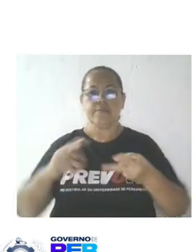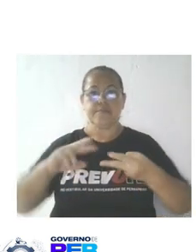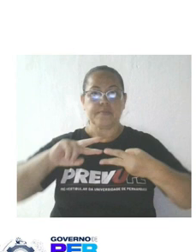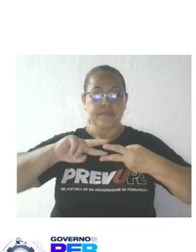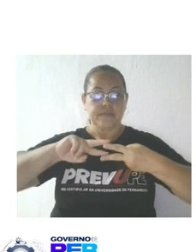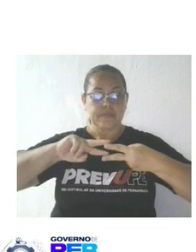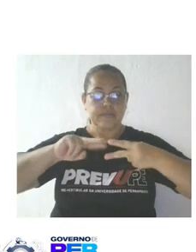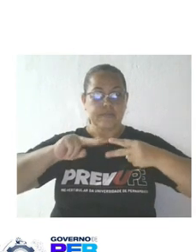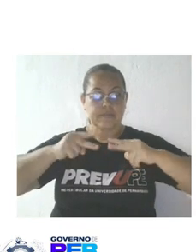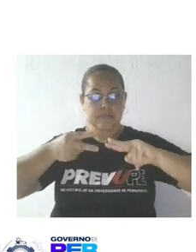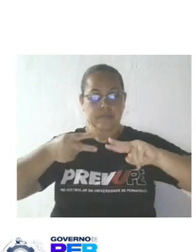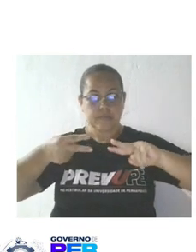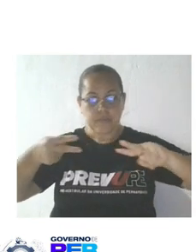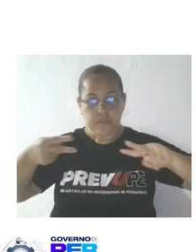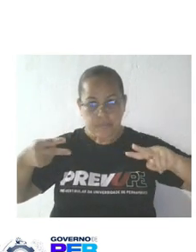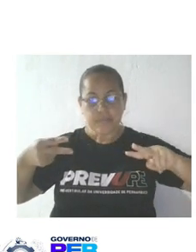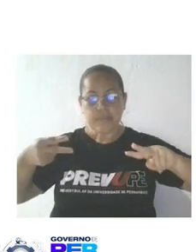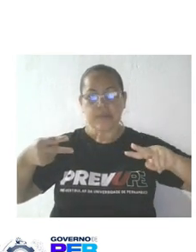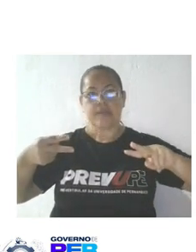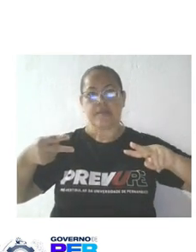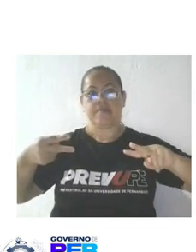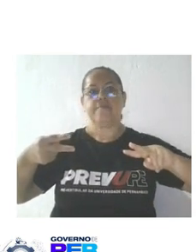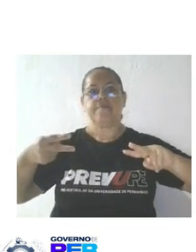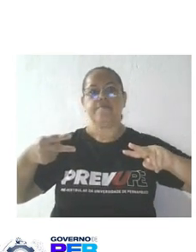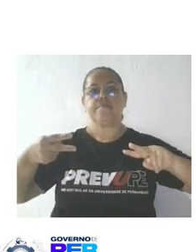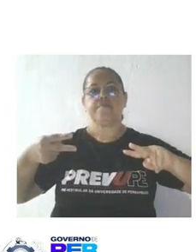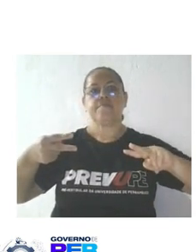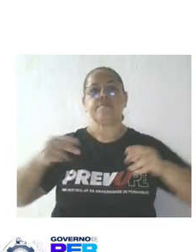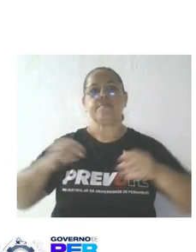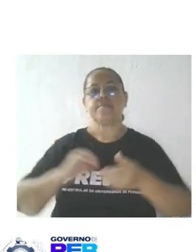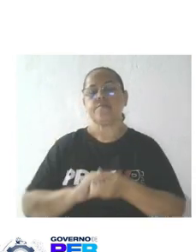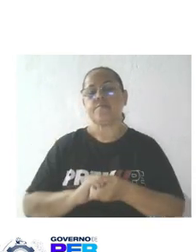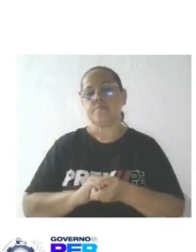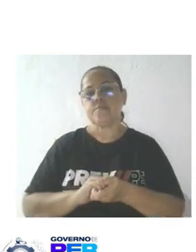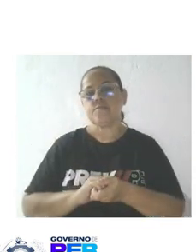desoxirribonucleico, o DNA. E ele diz o seguinte,